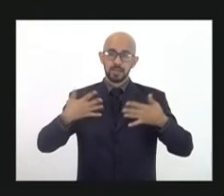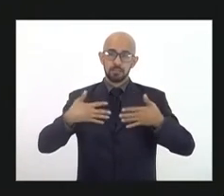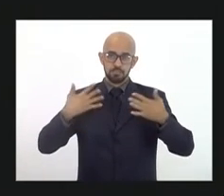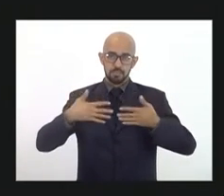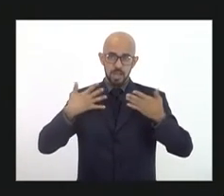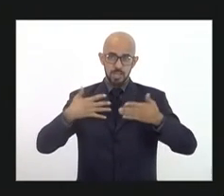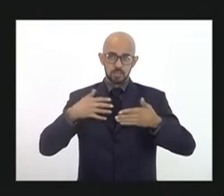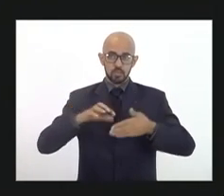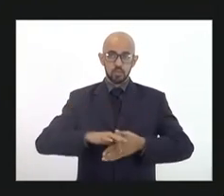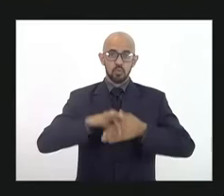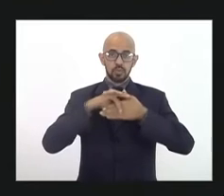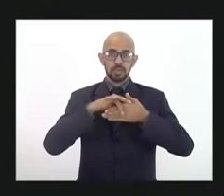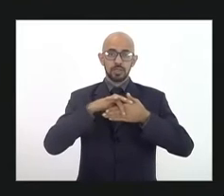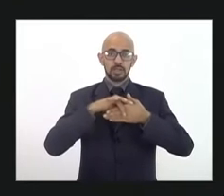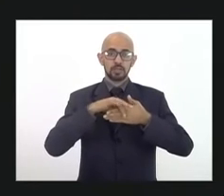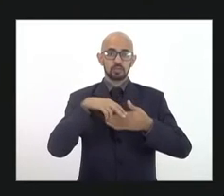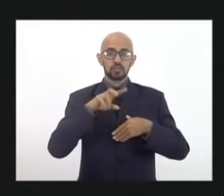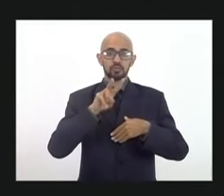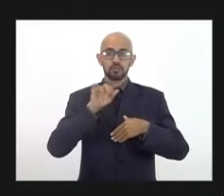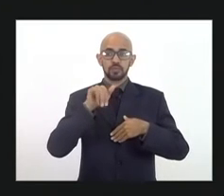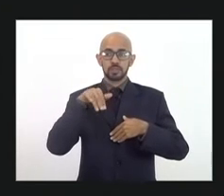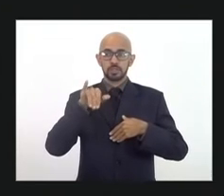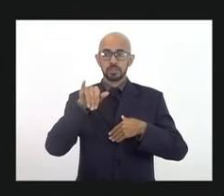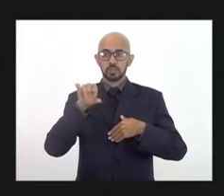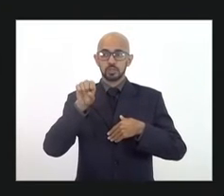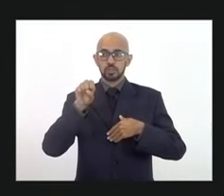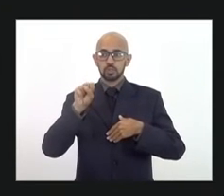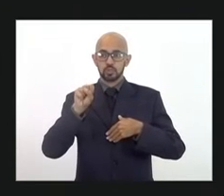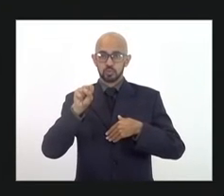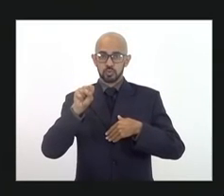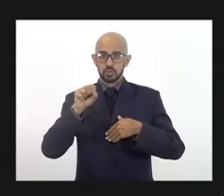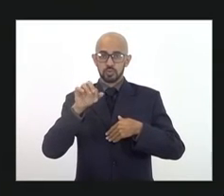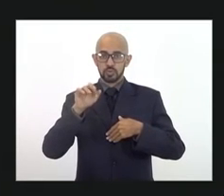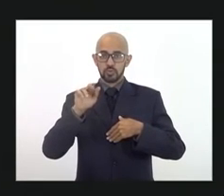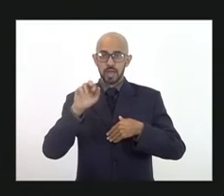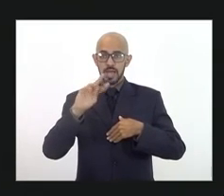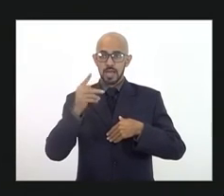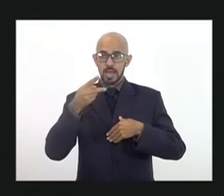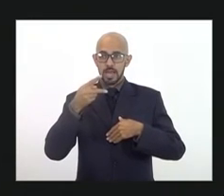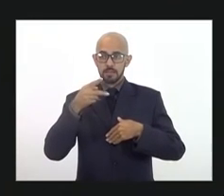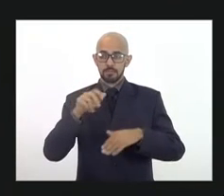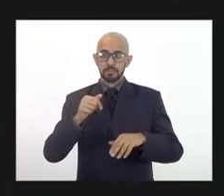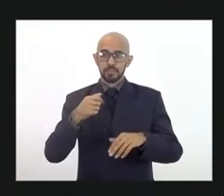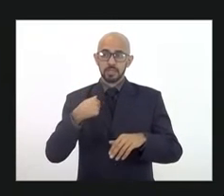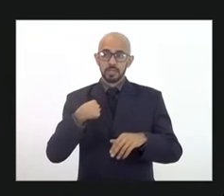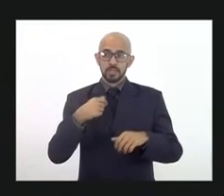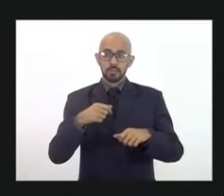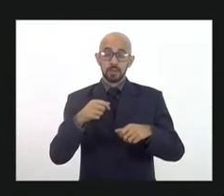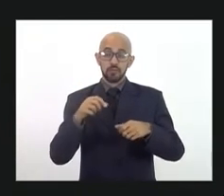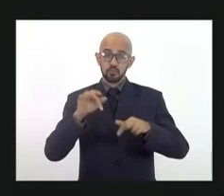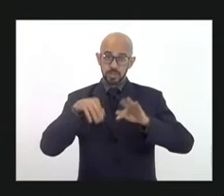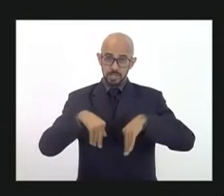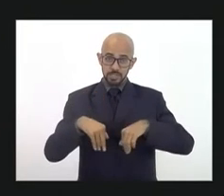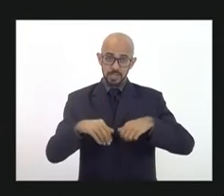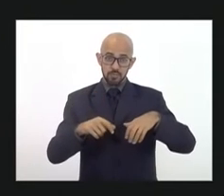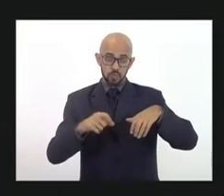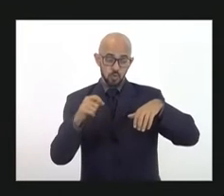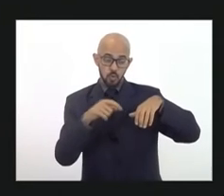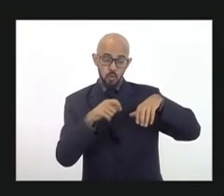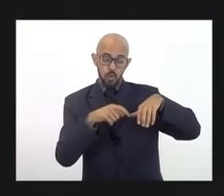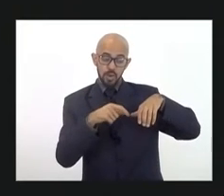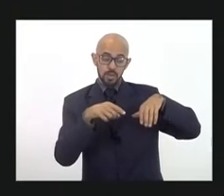liderada pelo Vinícius Fará, que para finalizar, Wagner, foi goleiro do time mais querido do Brasil. Né? Então, ele ainda tem